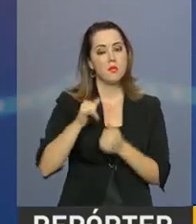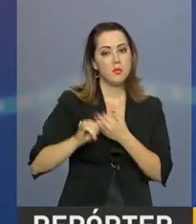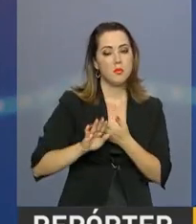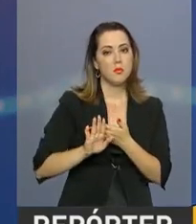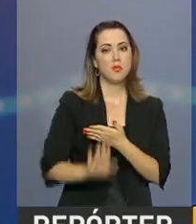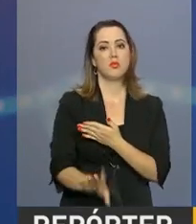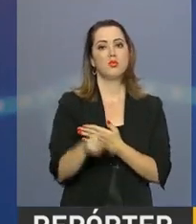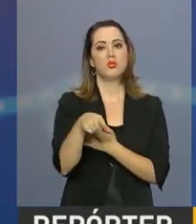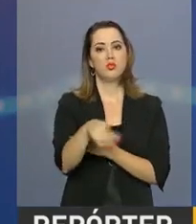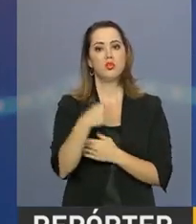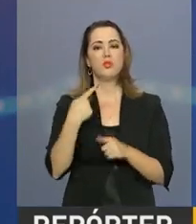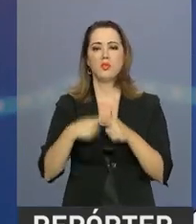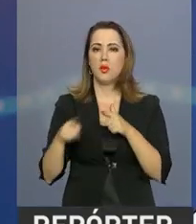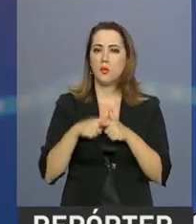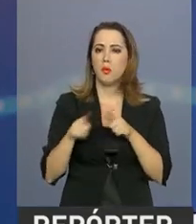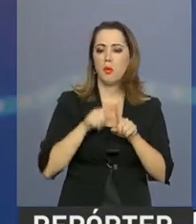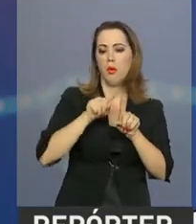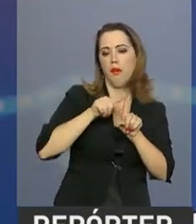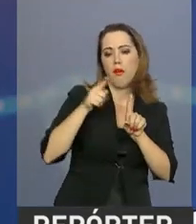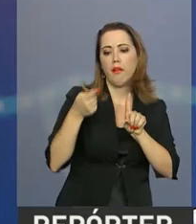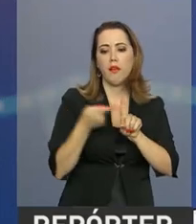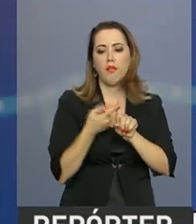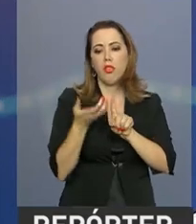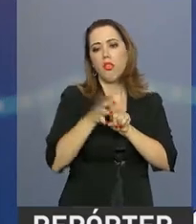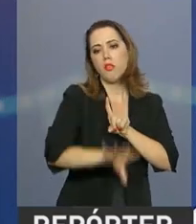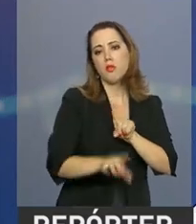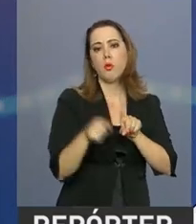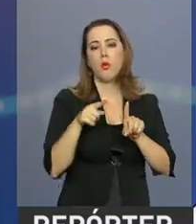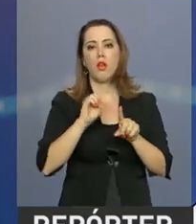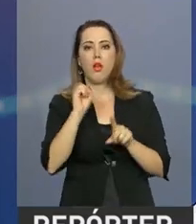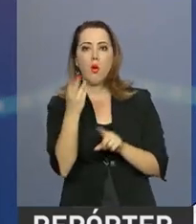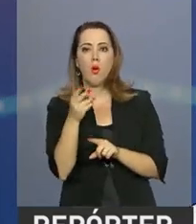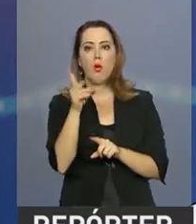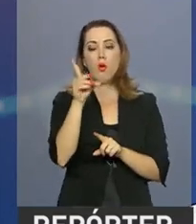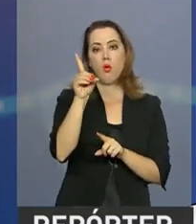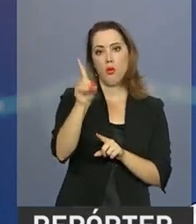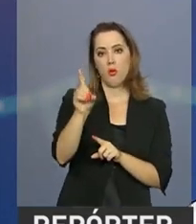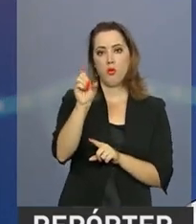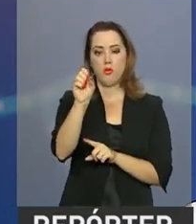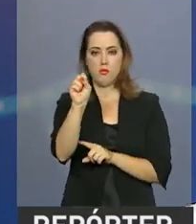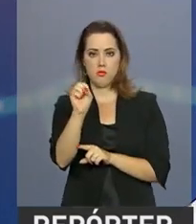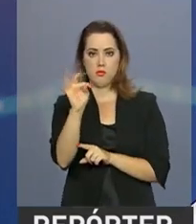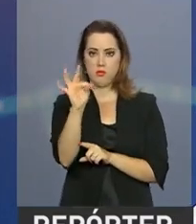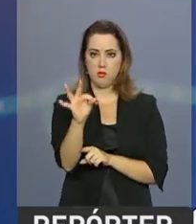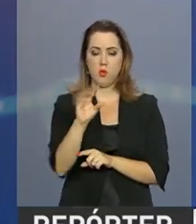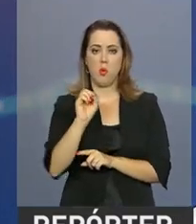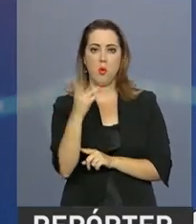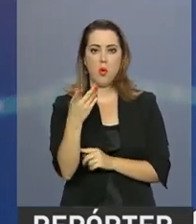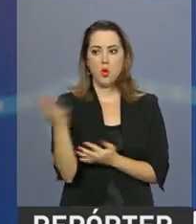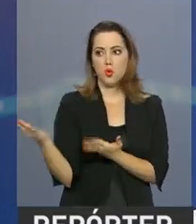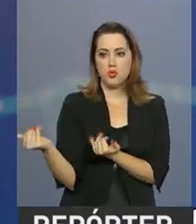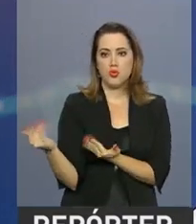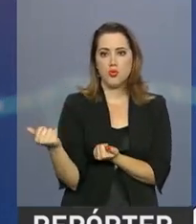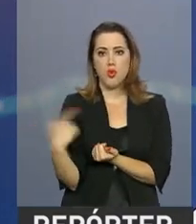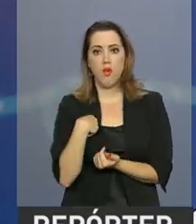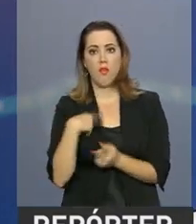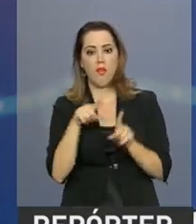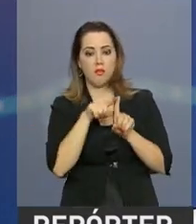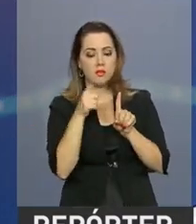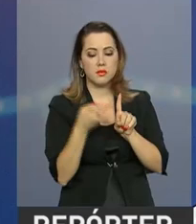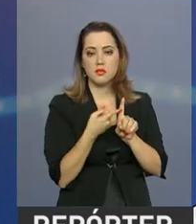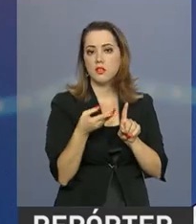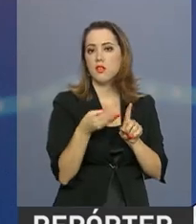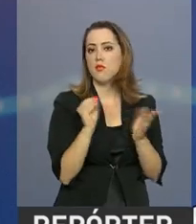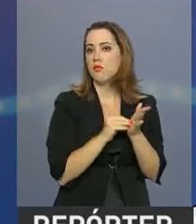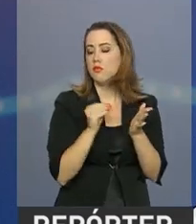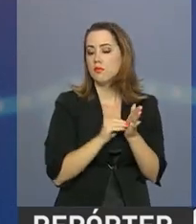DSTS e gravidez indesejada né porque é uma pessoa de 15 anos de idade tem uma criança um casal de adolescentes eles nem Terminaram a escola ainda